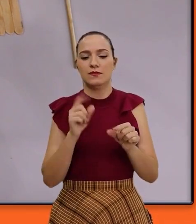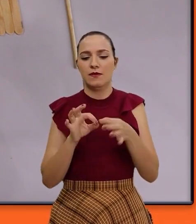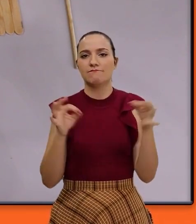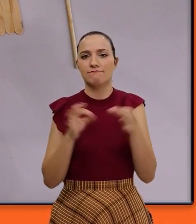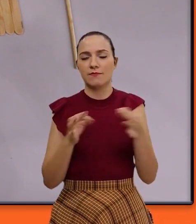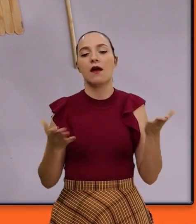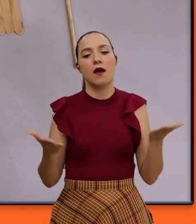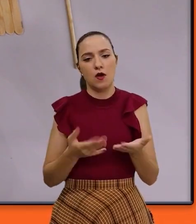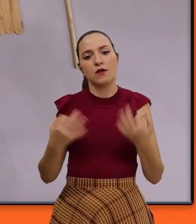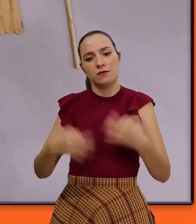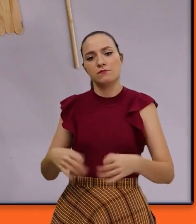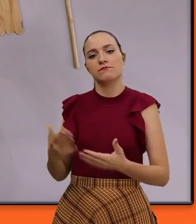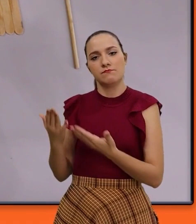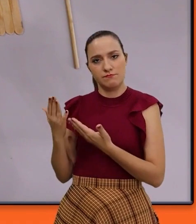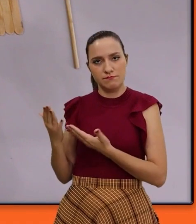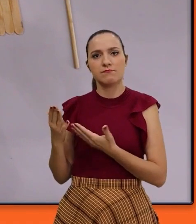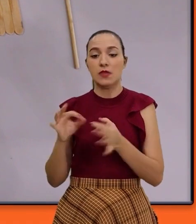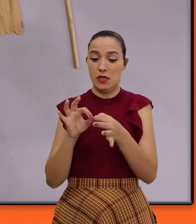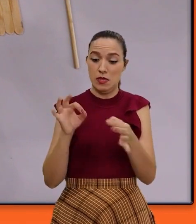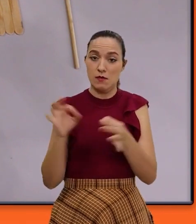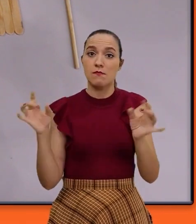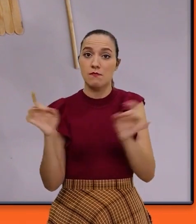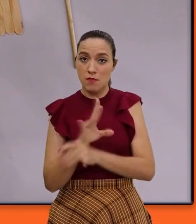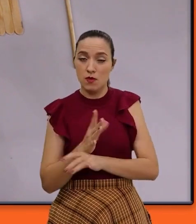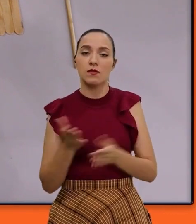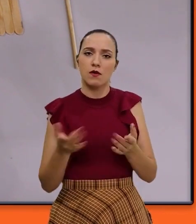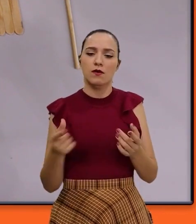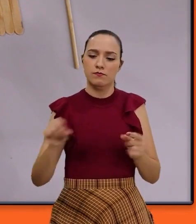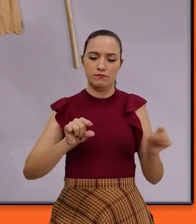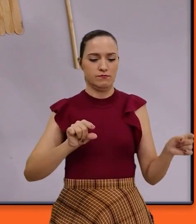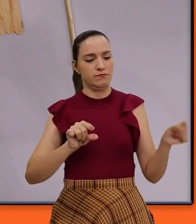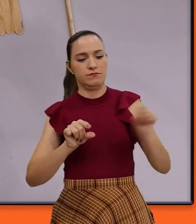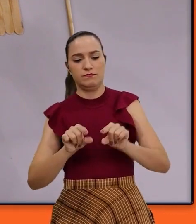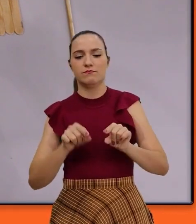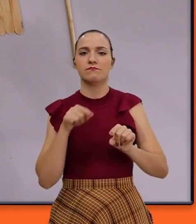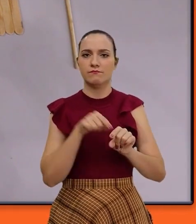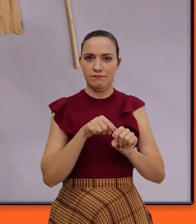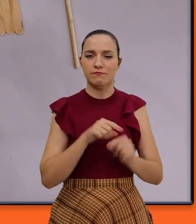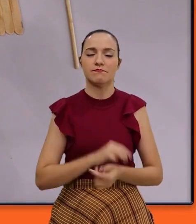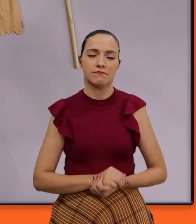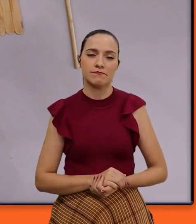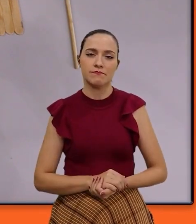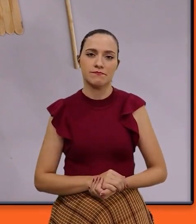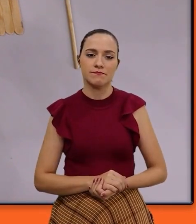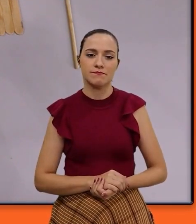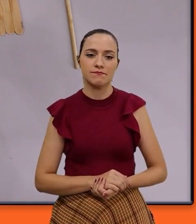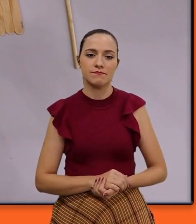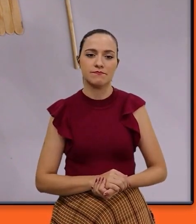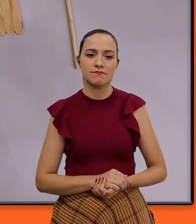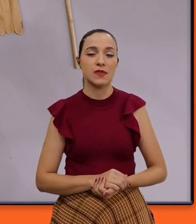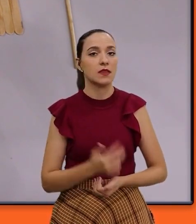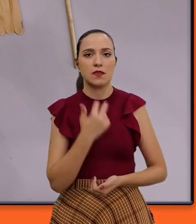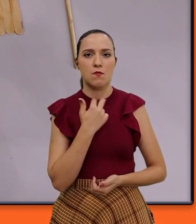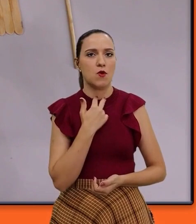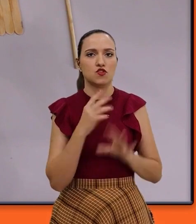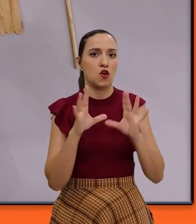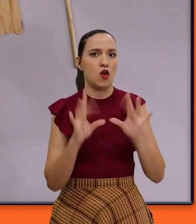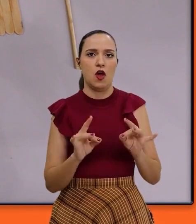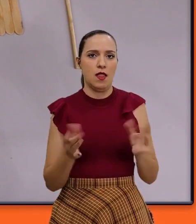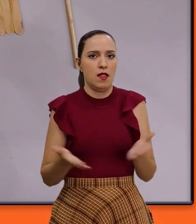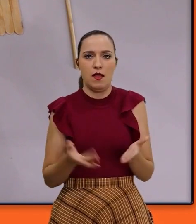sim, consigo colocar esse palito aqui. Eu não posso colar ele